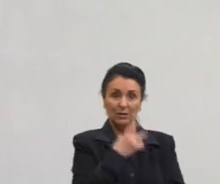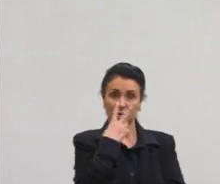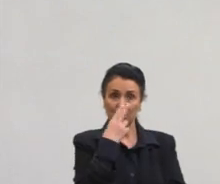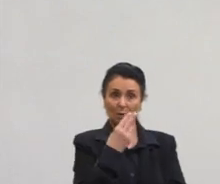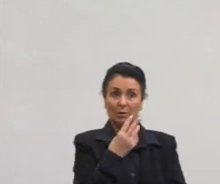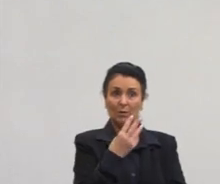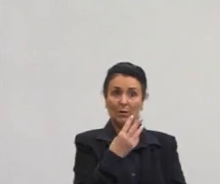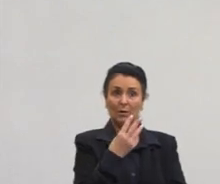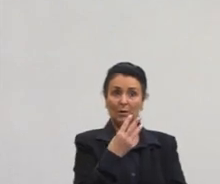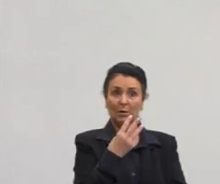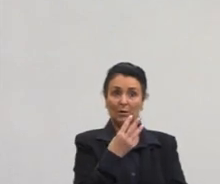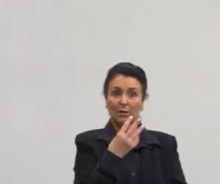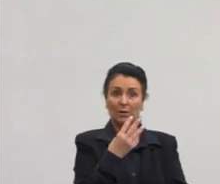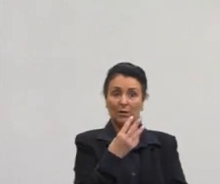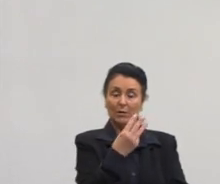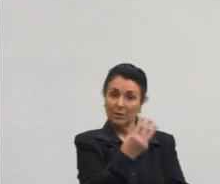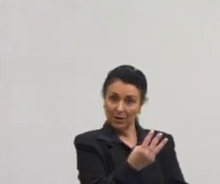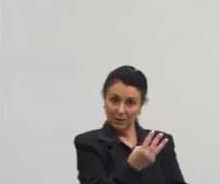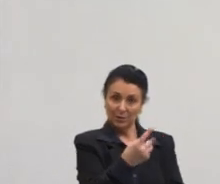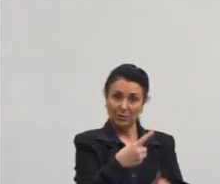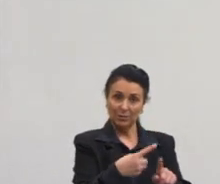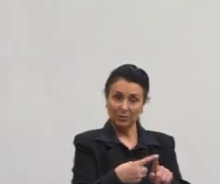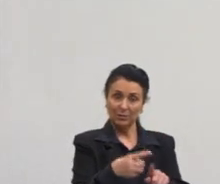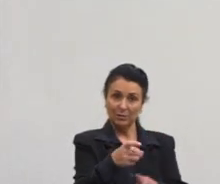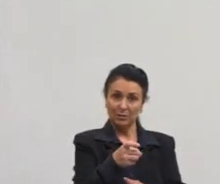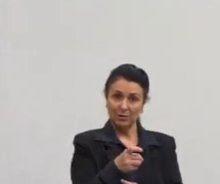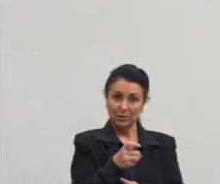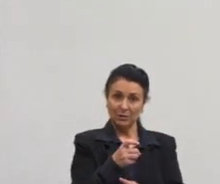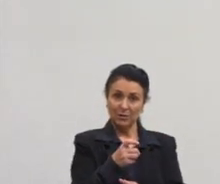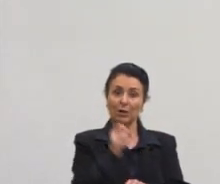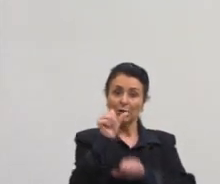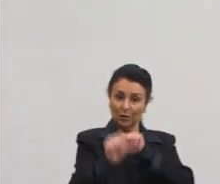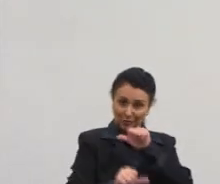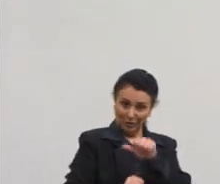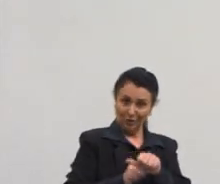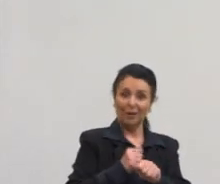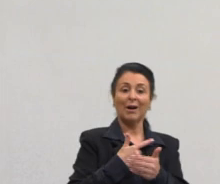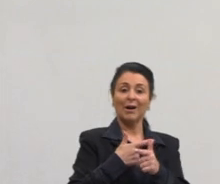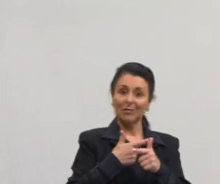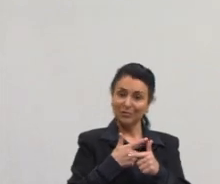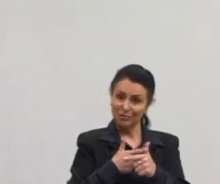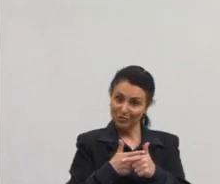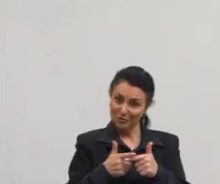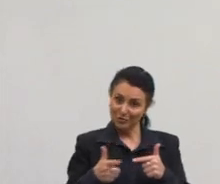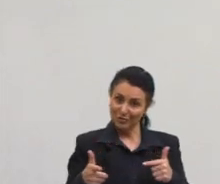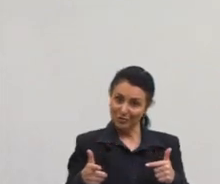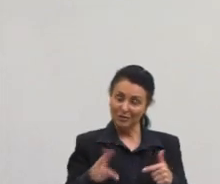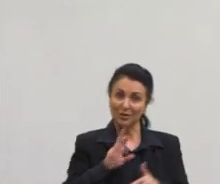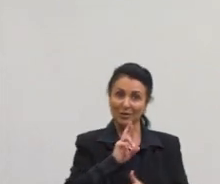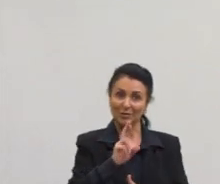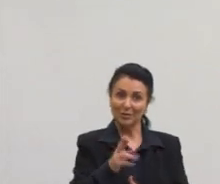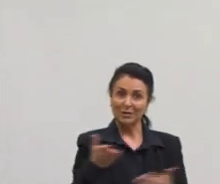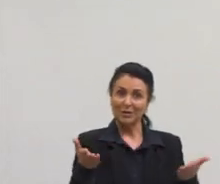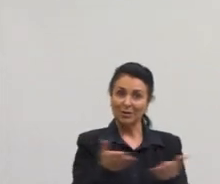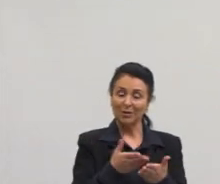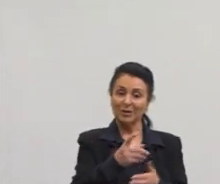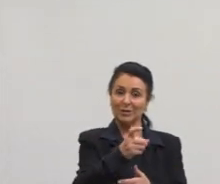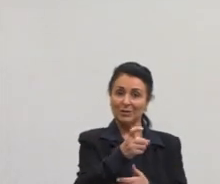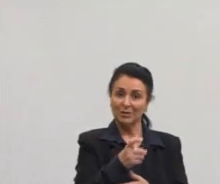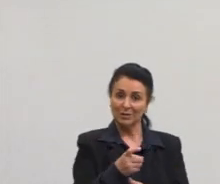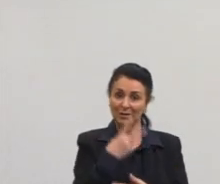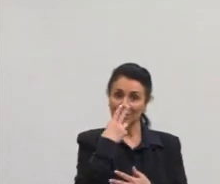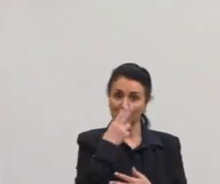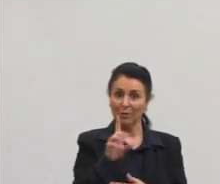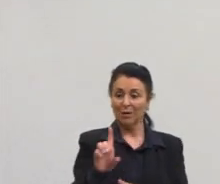então três que está multiplicando x passa para cá dividindo e a nossa resposta então portanto x